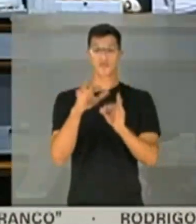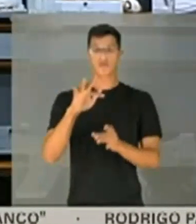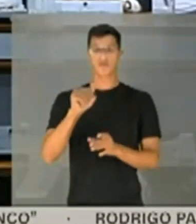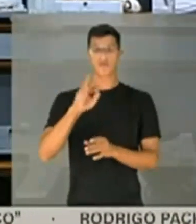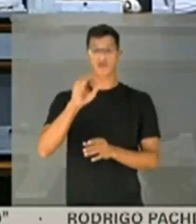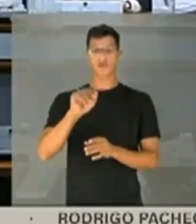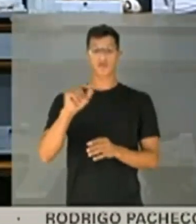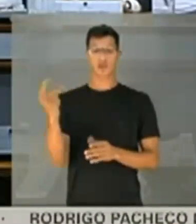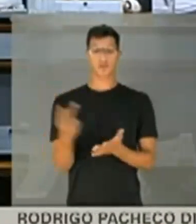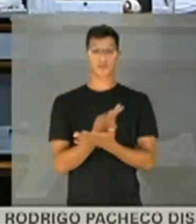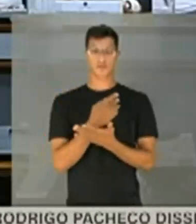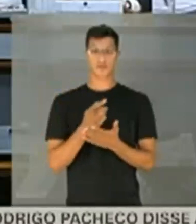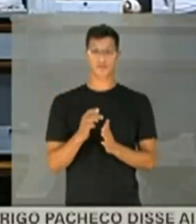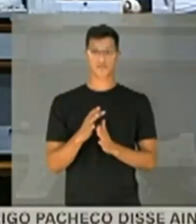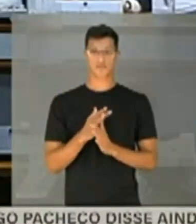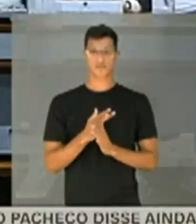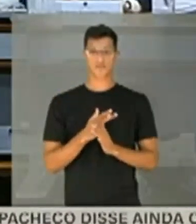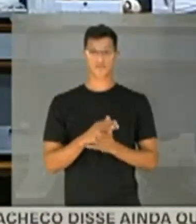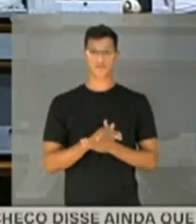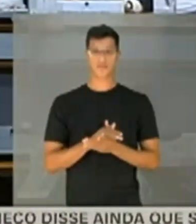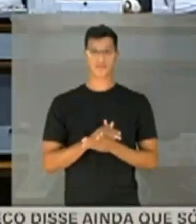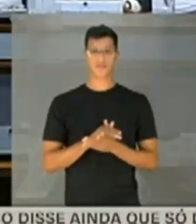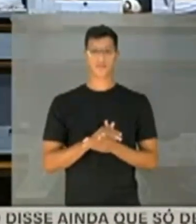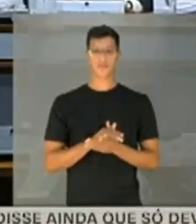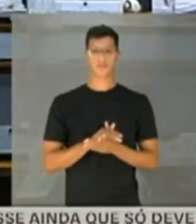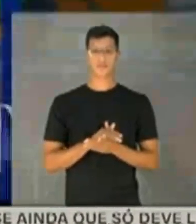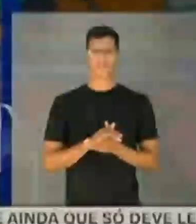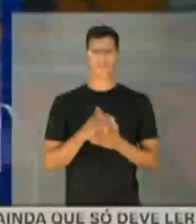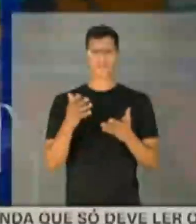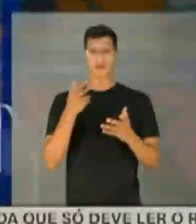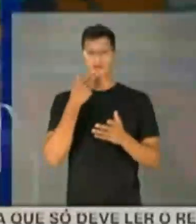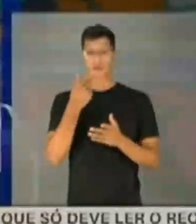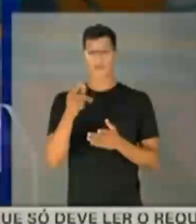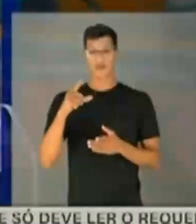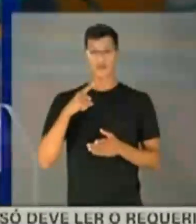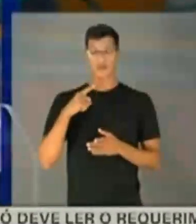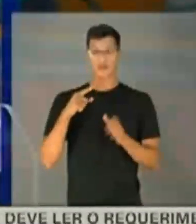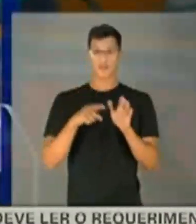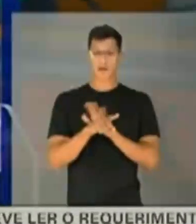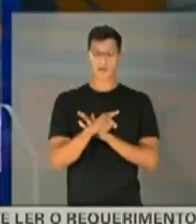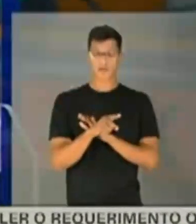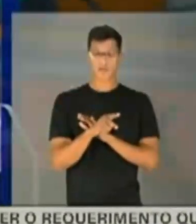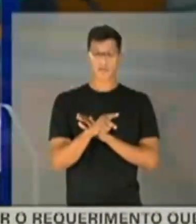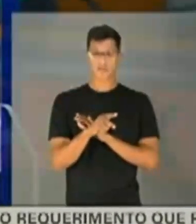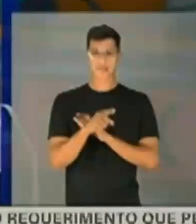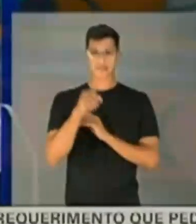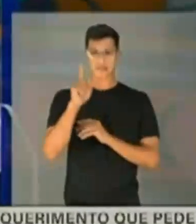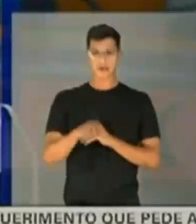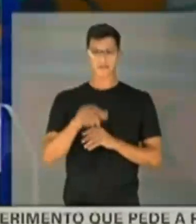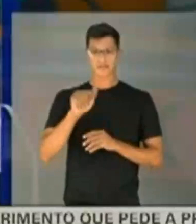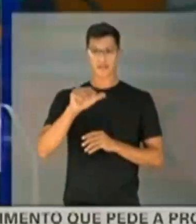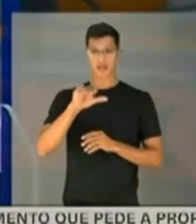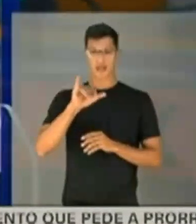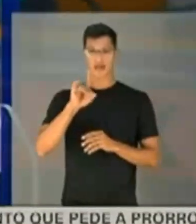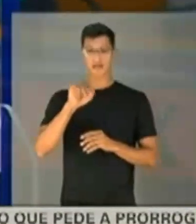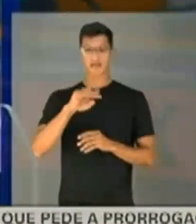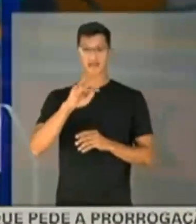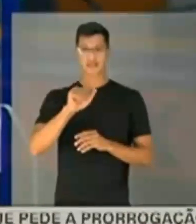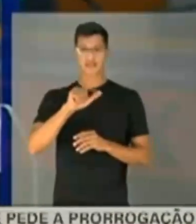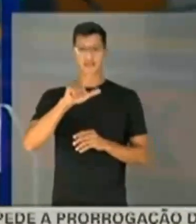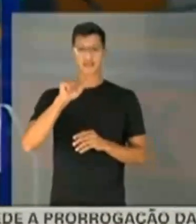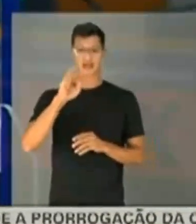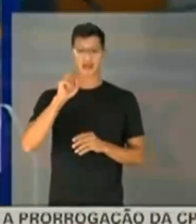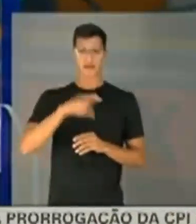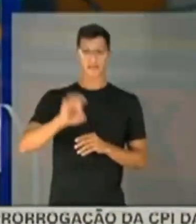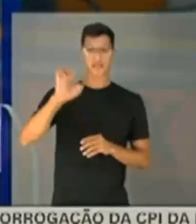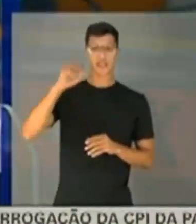que vêm aparecendo. Acidentalmente, o senhor colocou que acidentalmente ele deu. Eu lhe pergunto, é acidentalmente ou passa